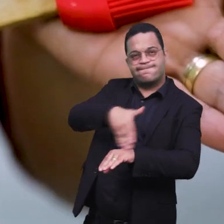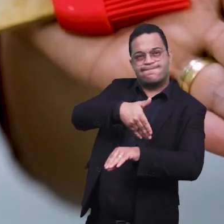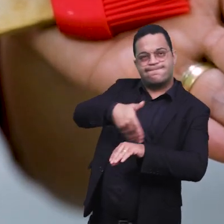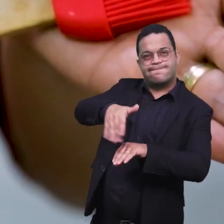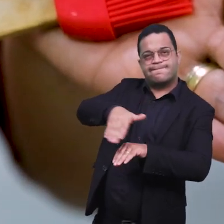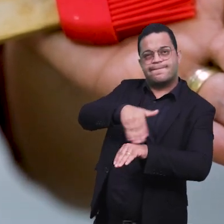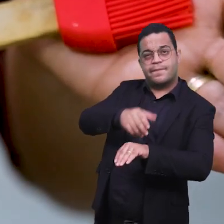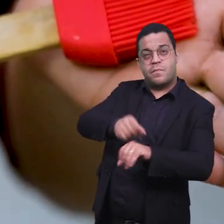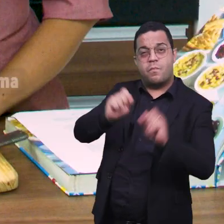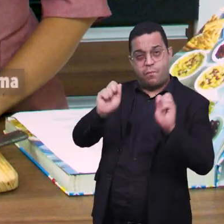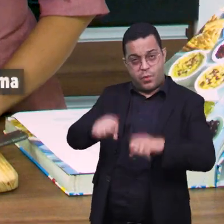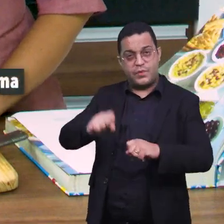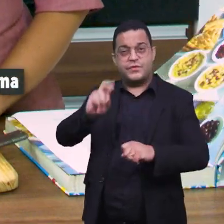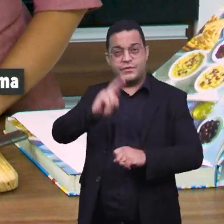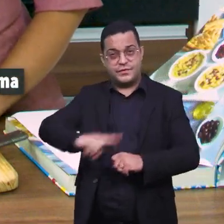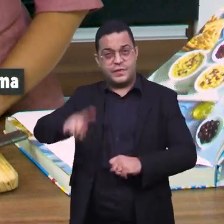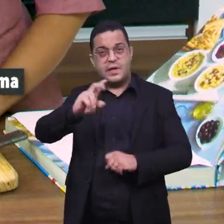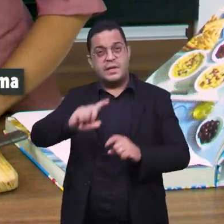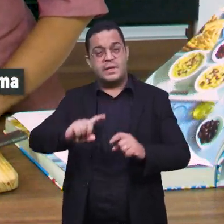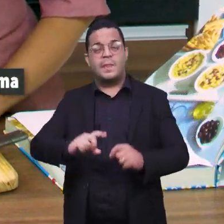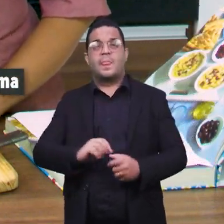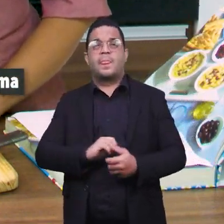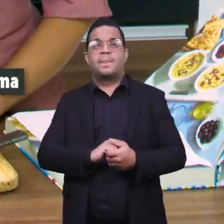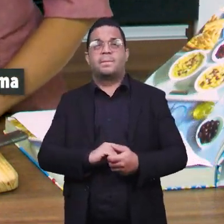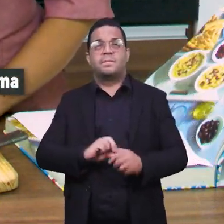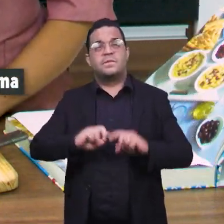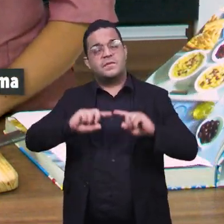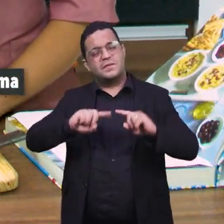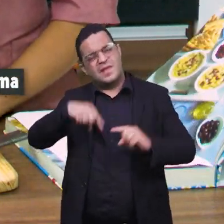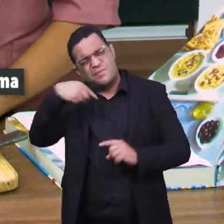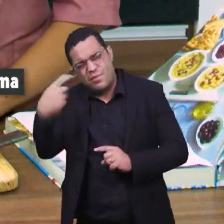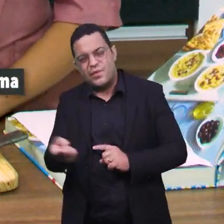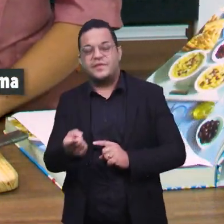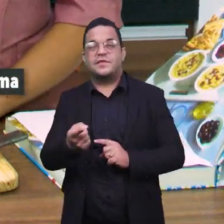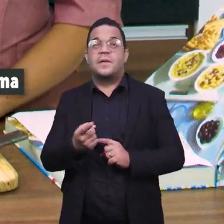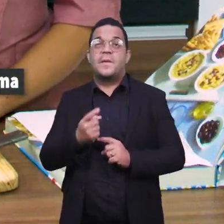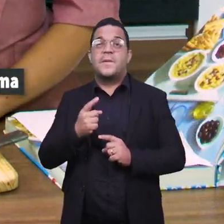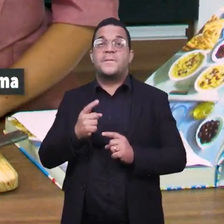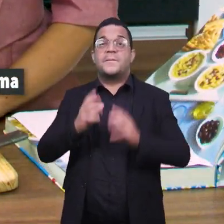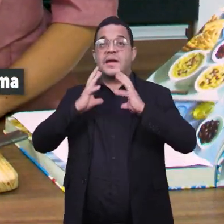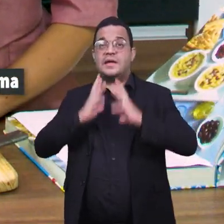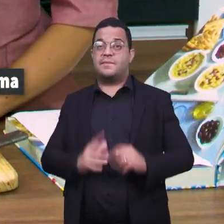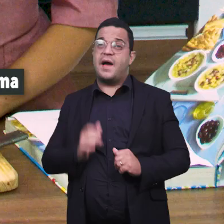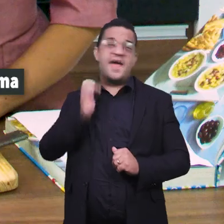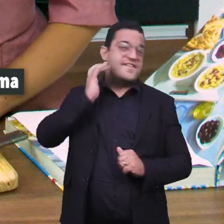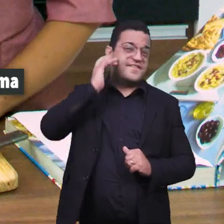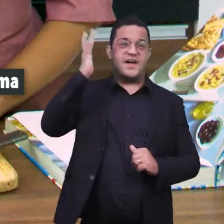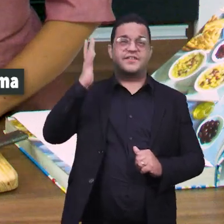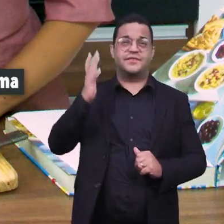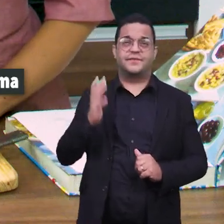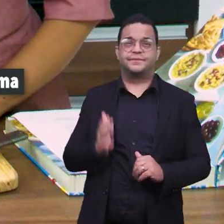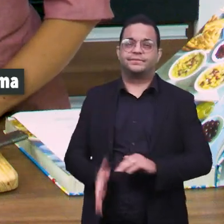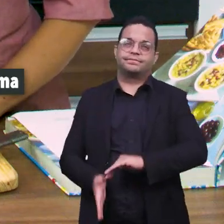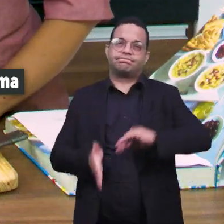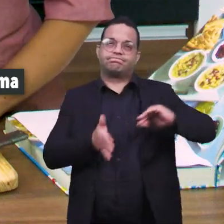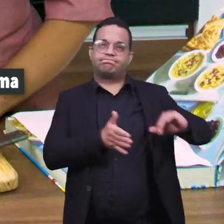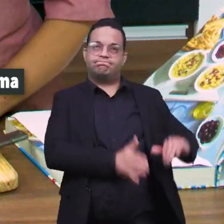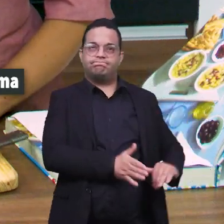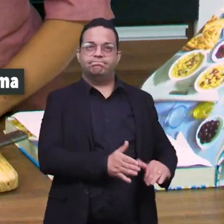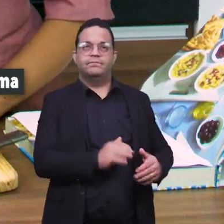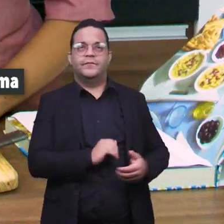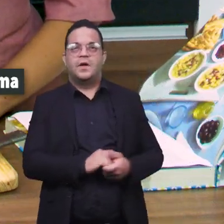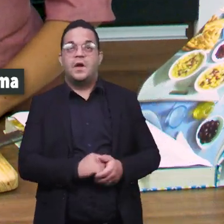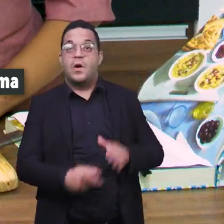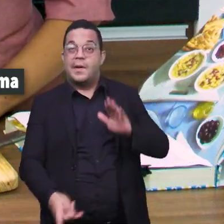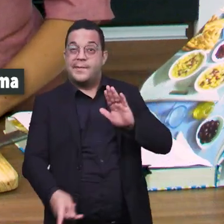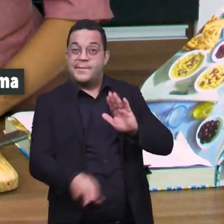pincel, ok? Outros utensílios que são comuns a gente ter ali perto do fogão, para a gente já pegar, já mexer ali